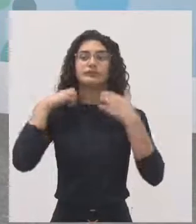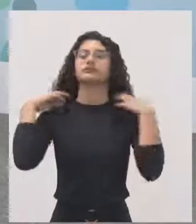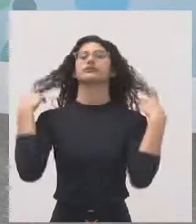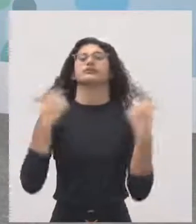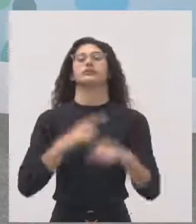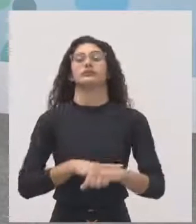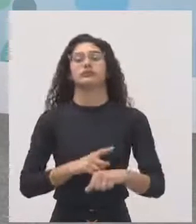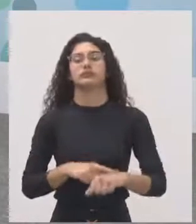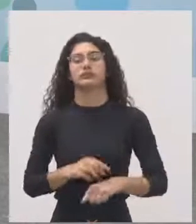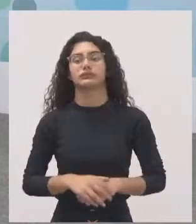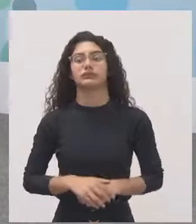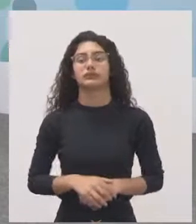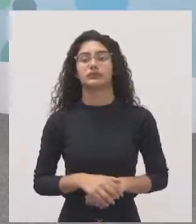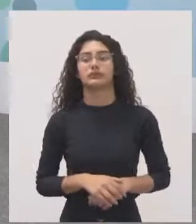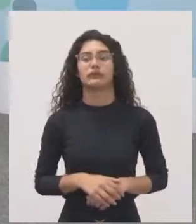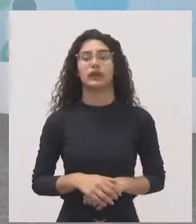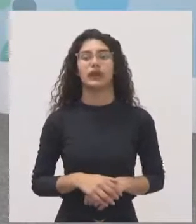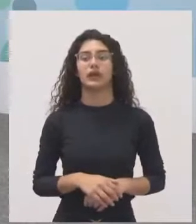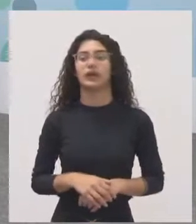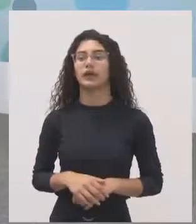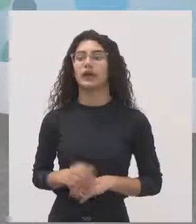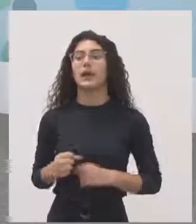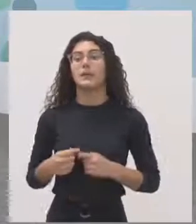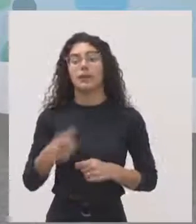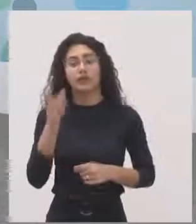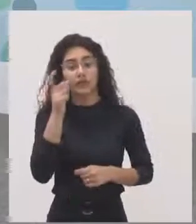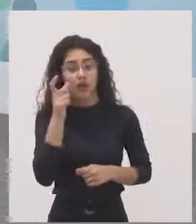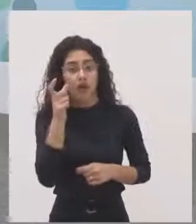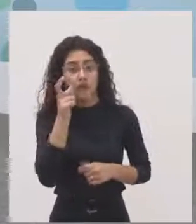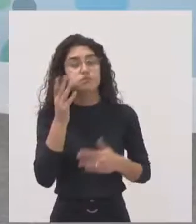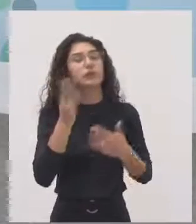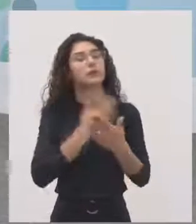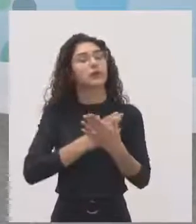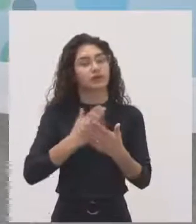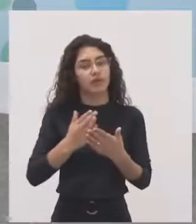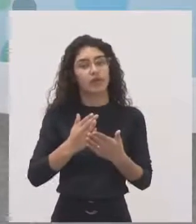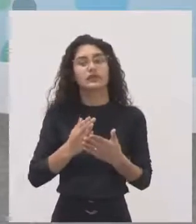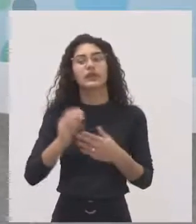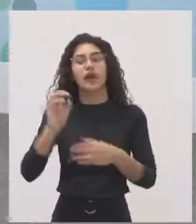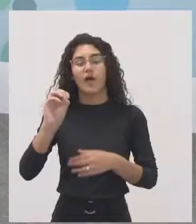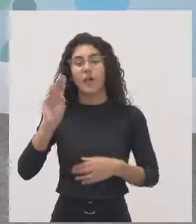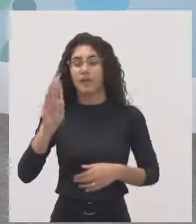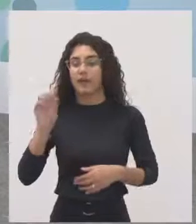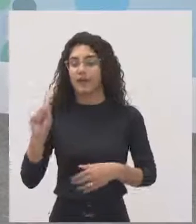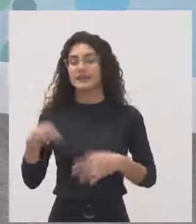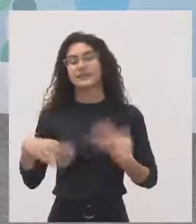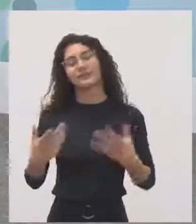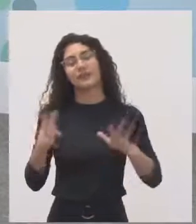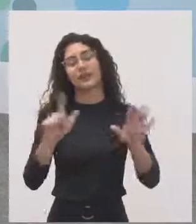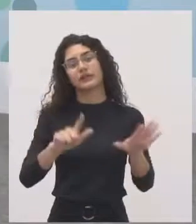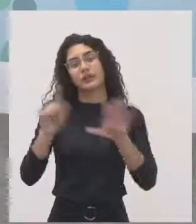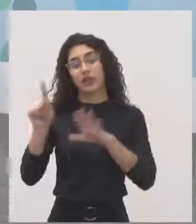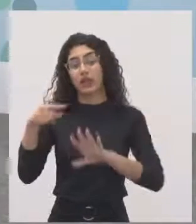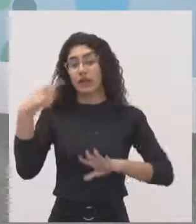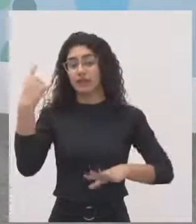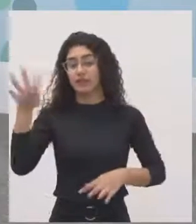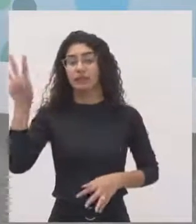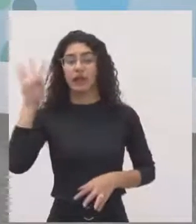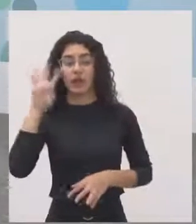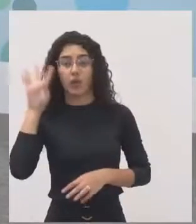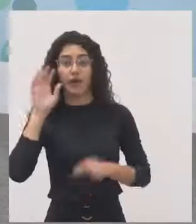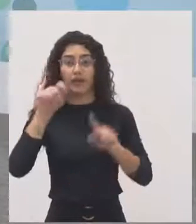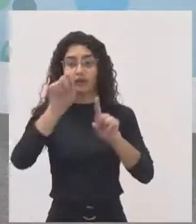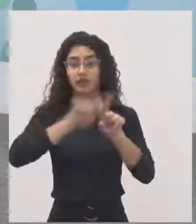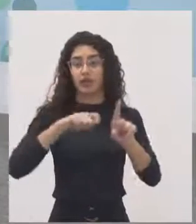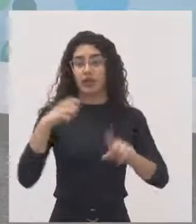ficar online que já vai começar o OBS. Pelo menos o OBS ela então. pegar aí com a gente. Semana que vem, na quarta-feira que vem, dia 3, depois